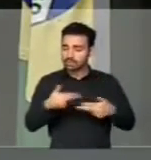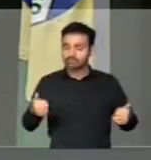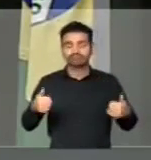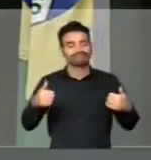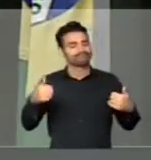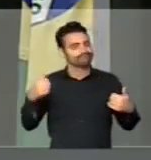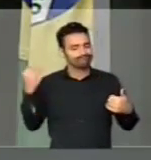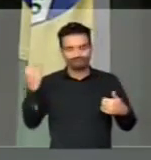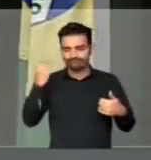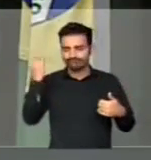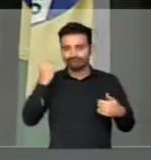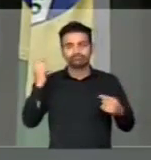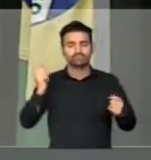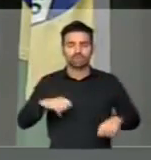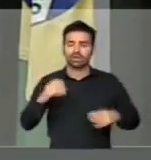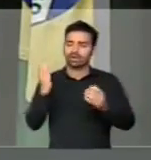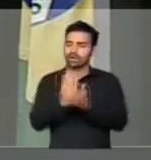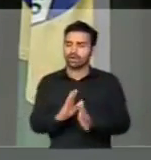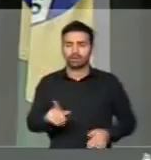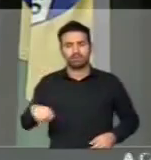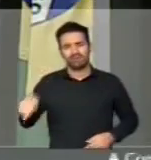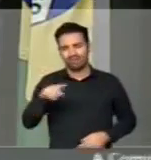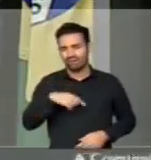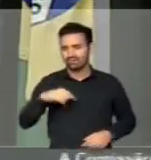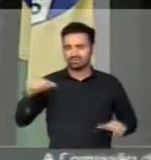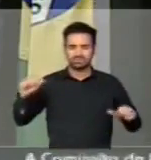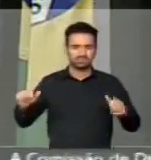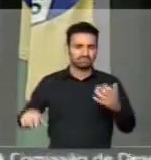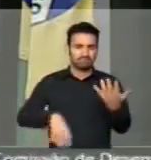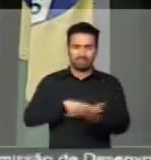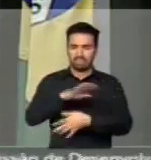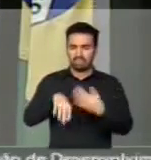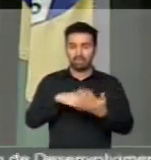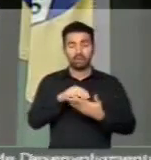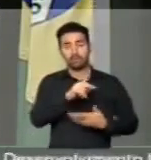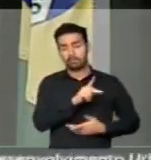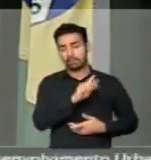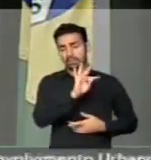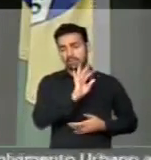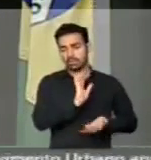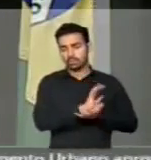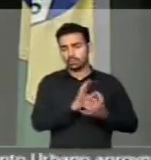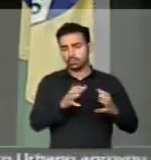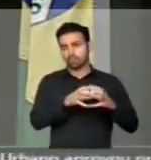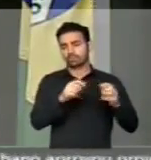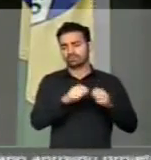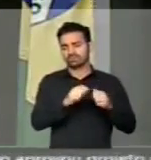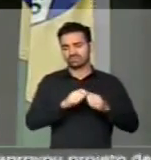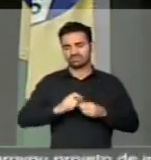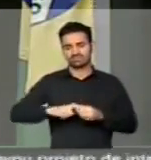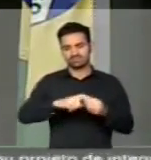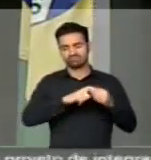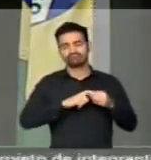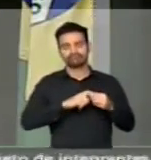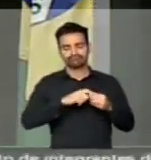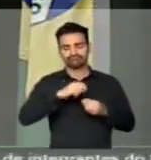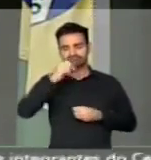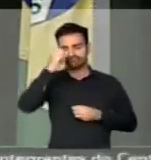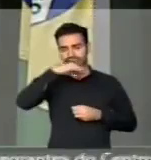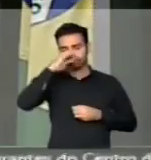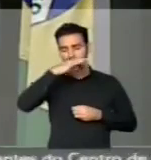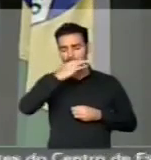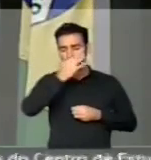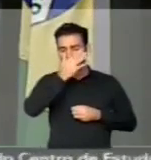necessária para superar o caos ao qual o PT e os seus aliados nos conduziram. Houve um